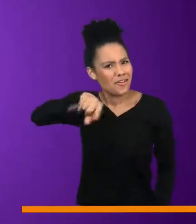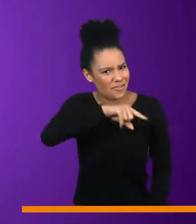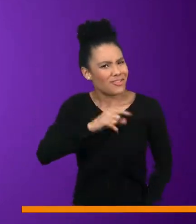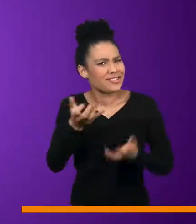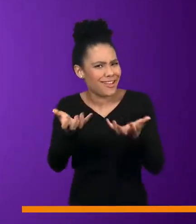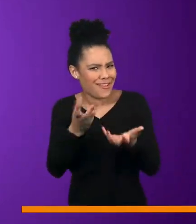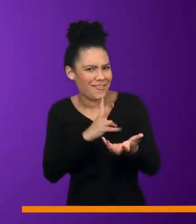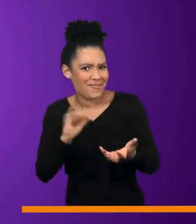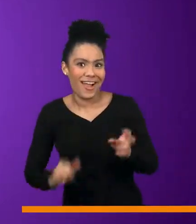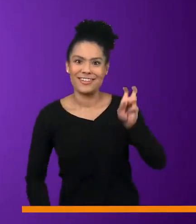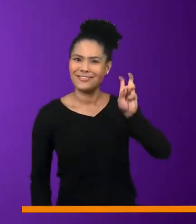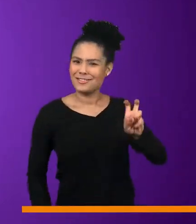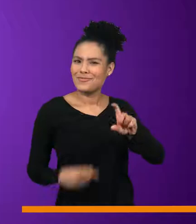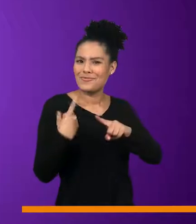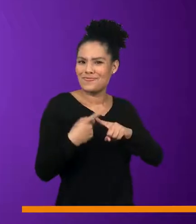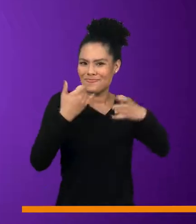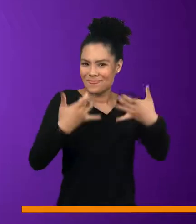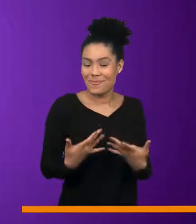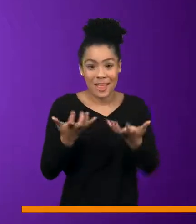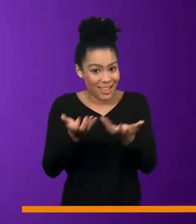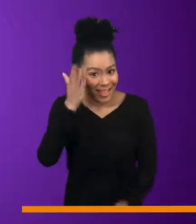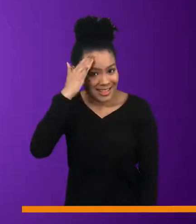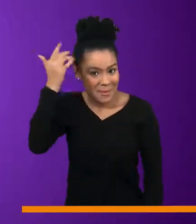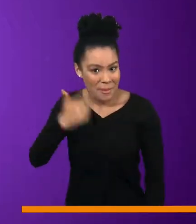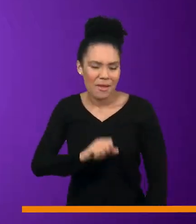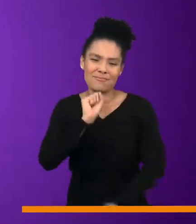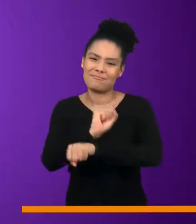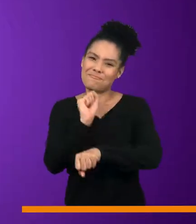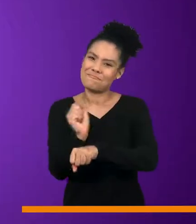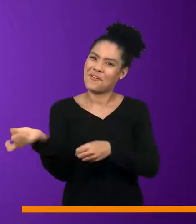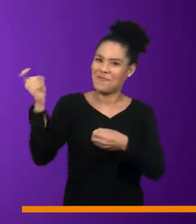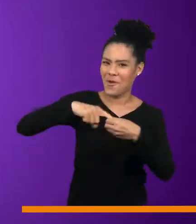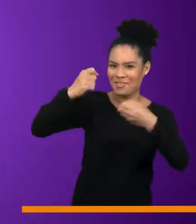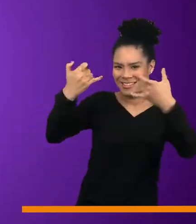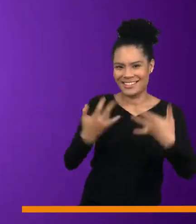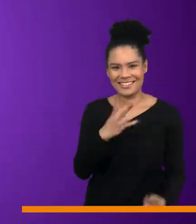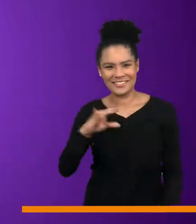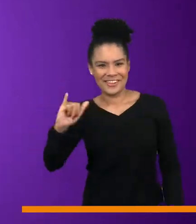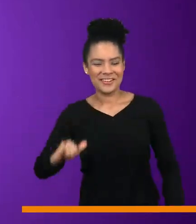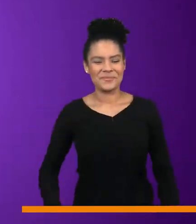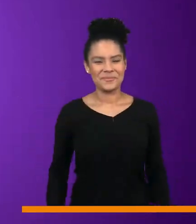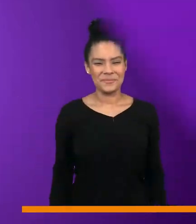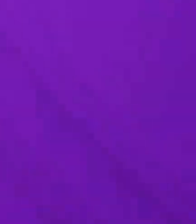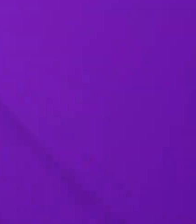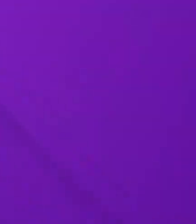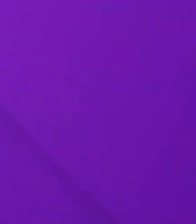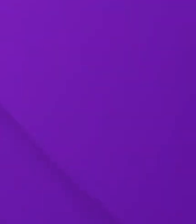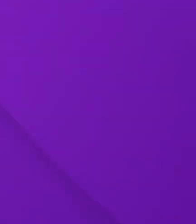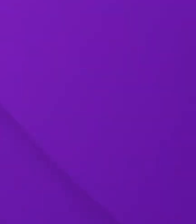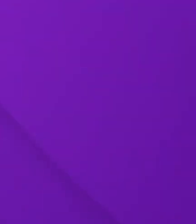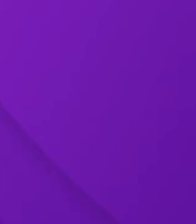você a querer aprender libras hoje mesmo. Quer saber mais? Aguarde a vinheta e eu já te explico.